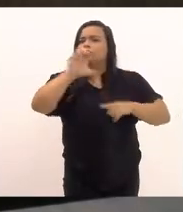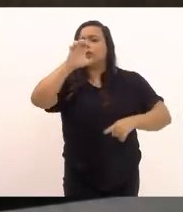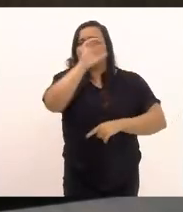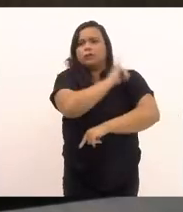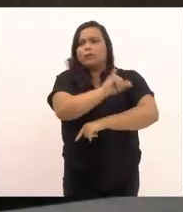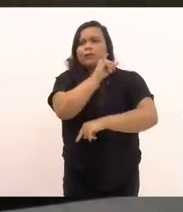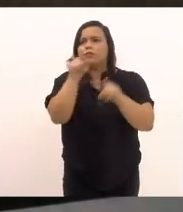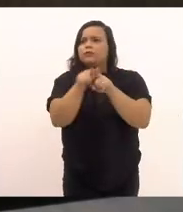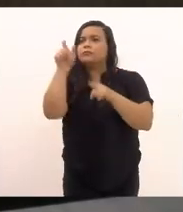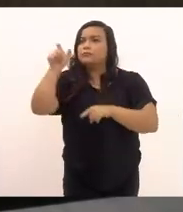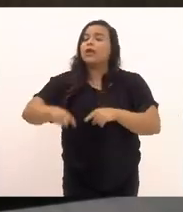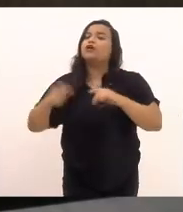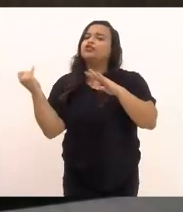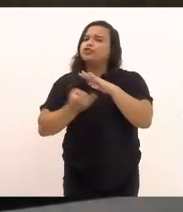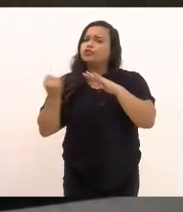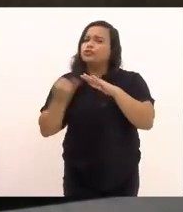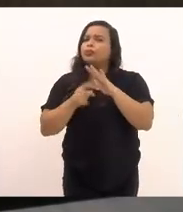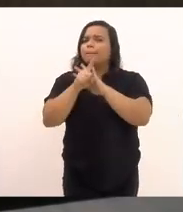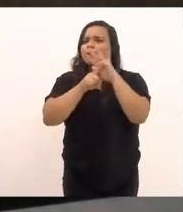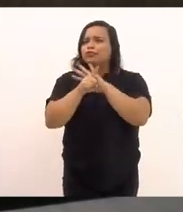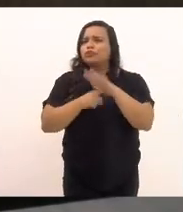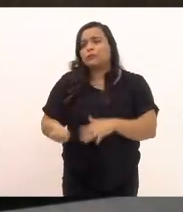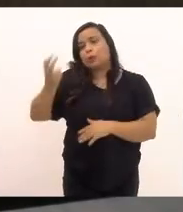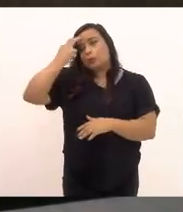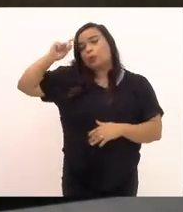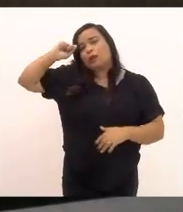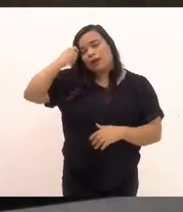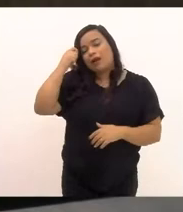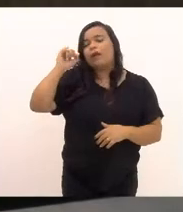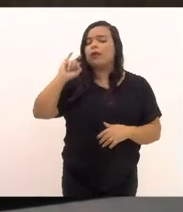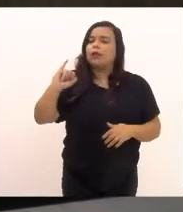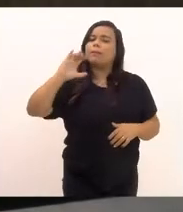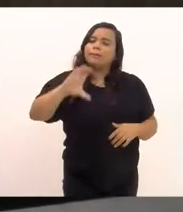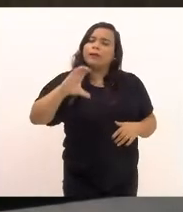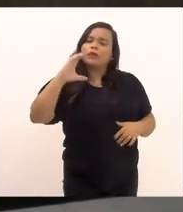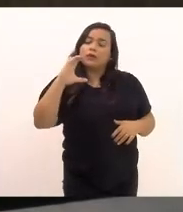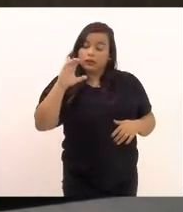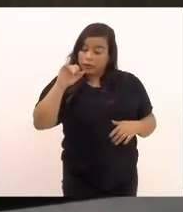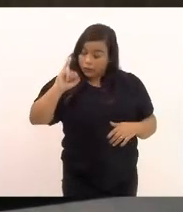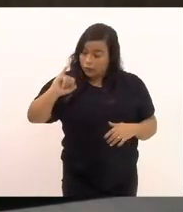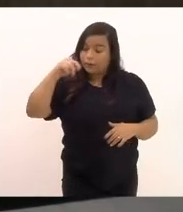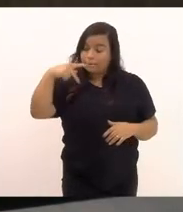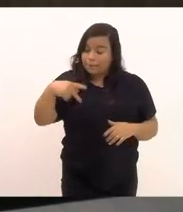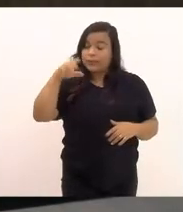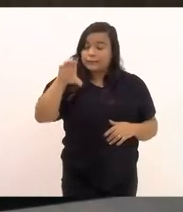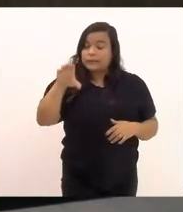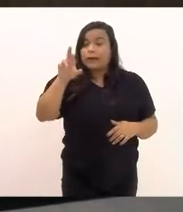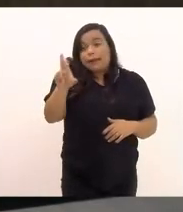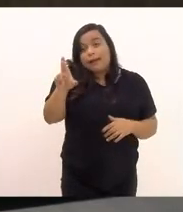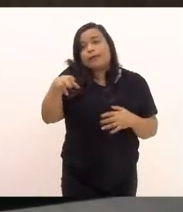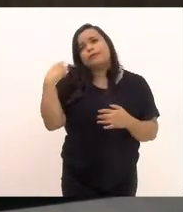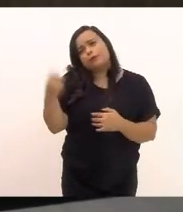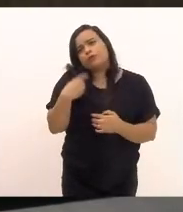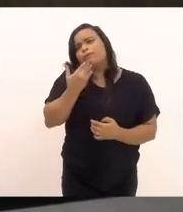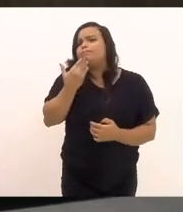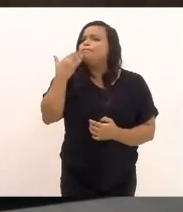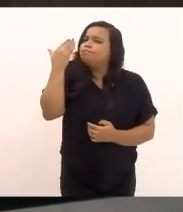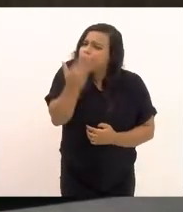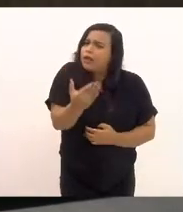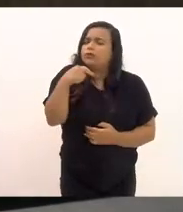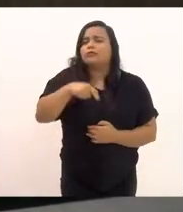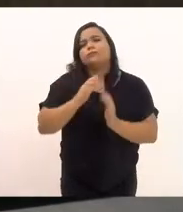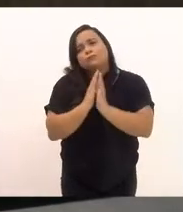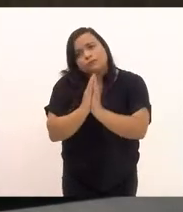grandes figuras do Instituto de Pesquisa da Cultura Negra, do IPCN. Então, fica aqui esse apelo para que seja revisto.